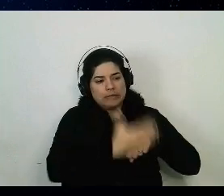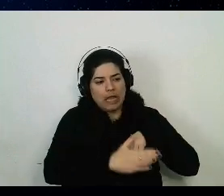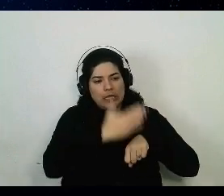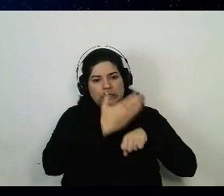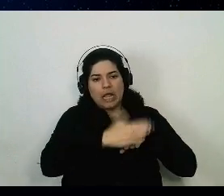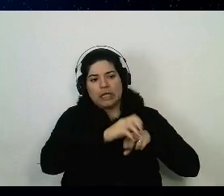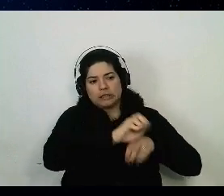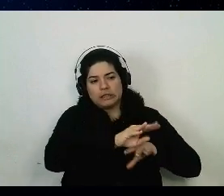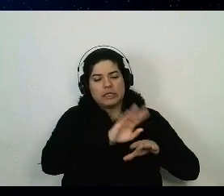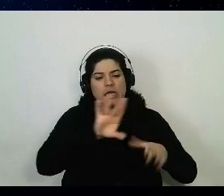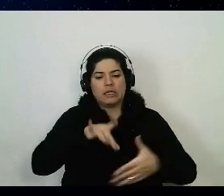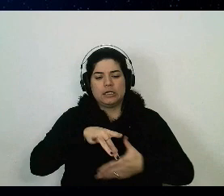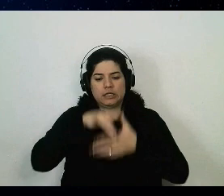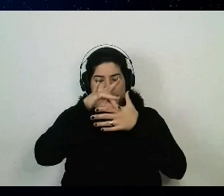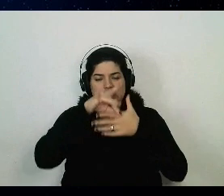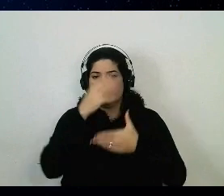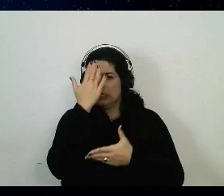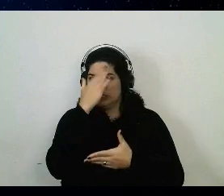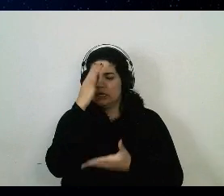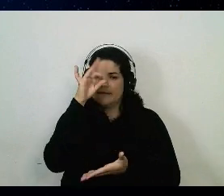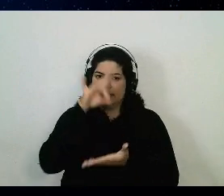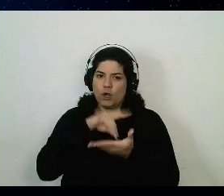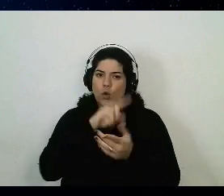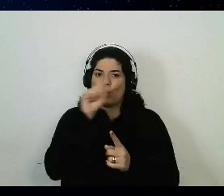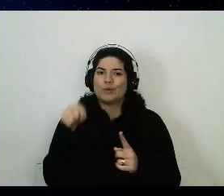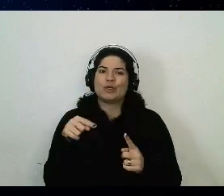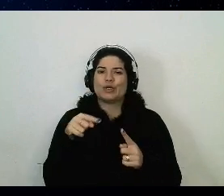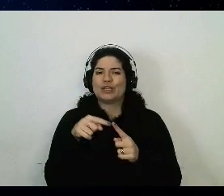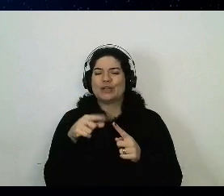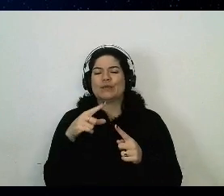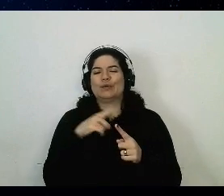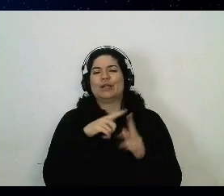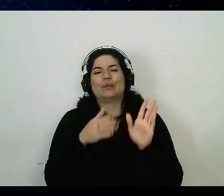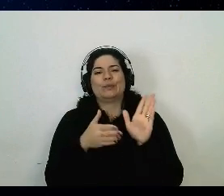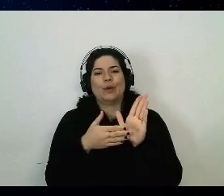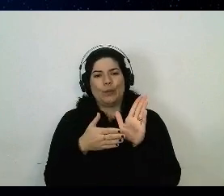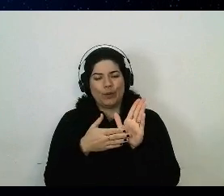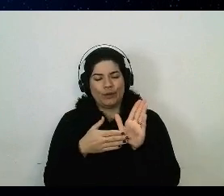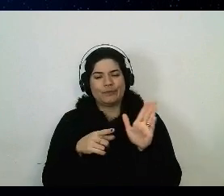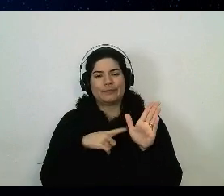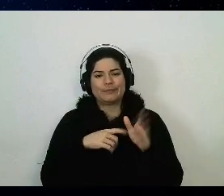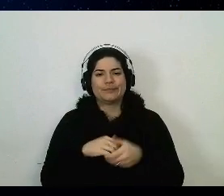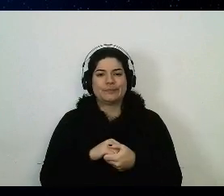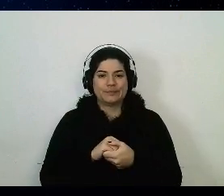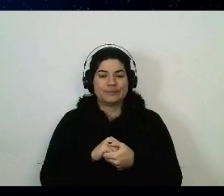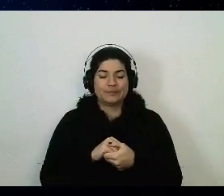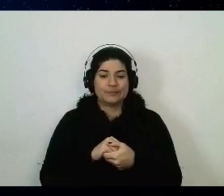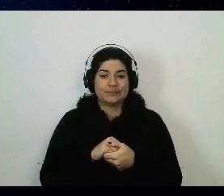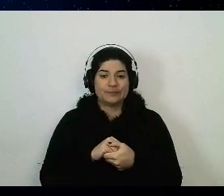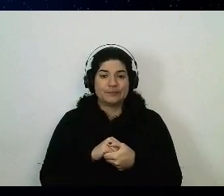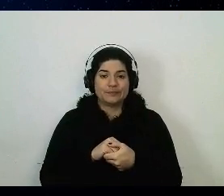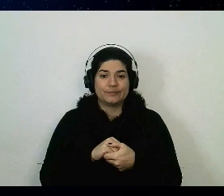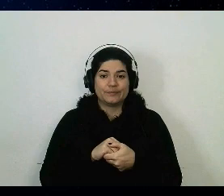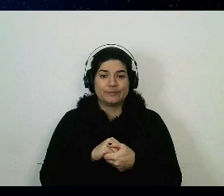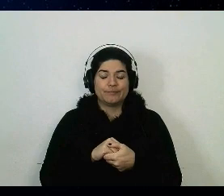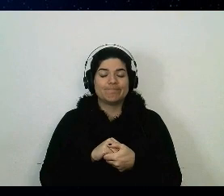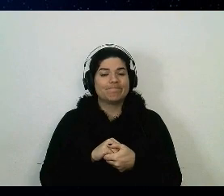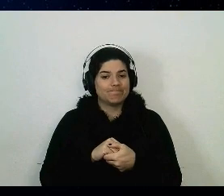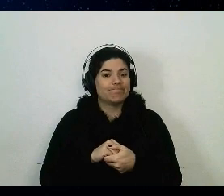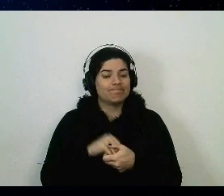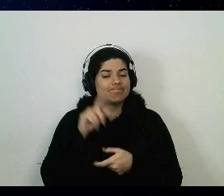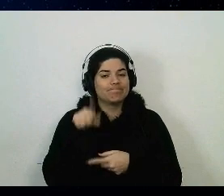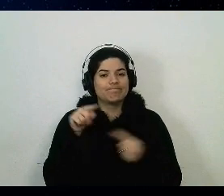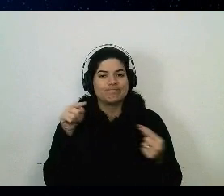lideranças que estejam entendendo o real propósito daquilo que a gente se propõe, né? Então, muito nesse sentido,